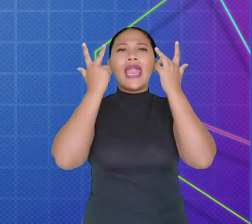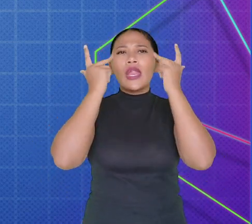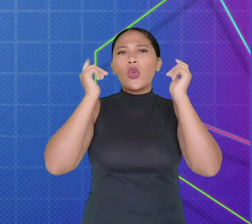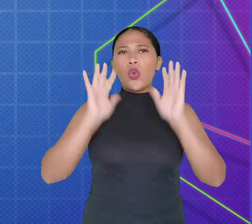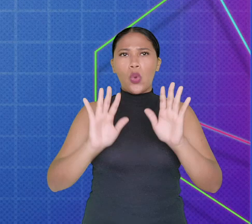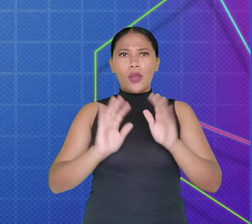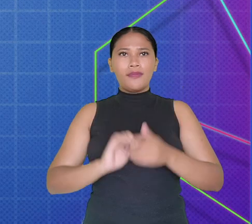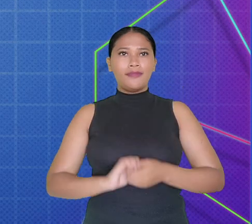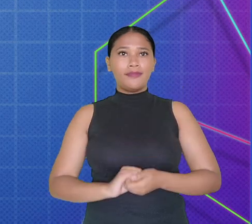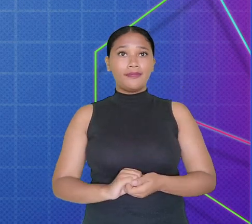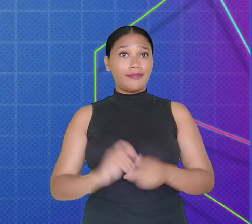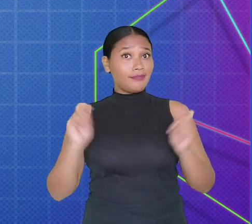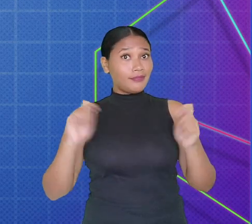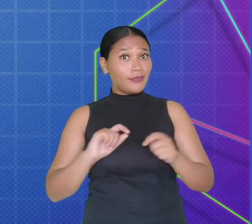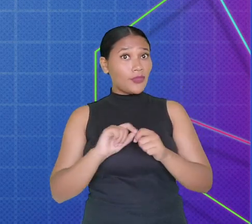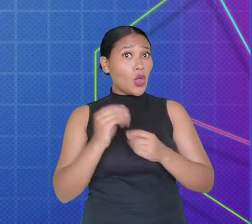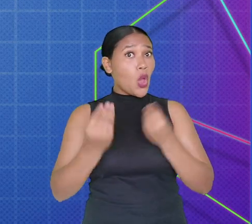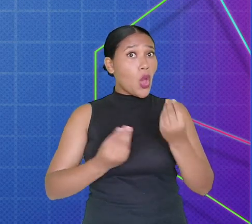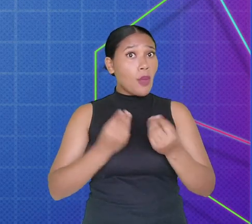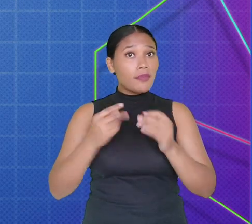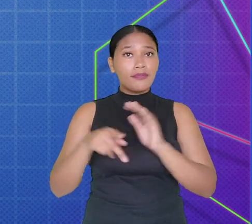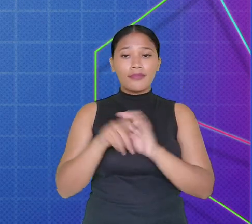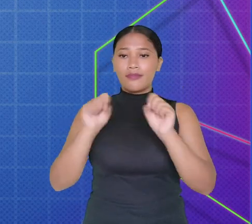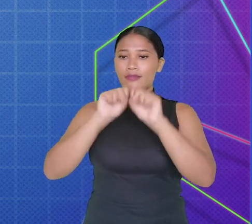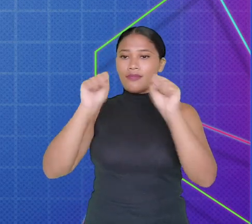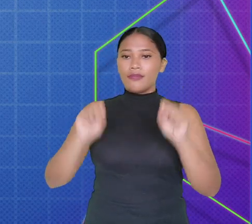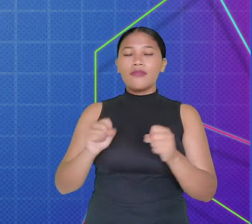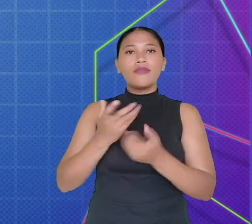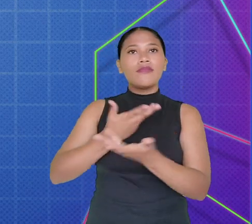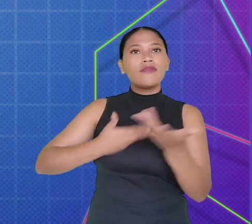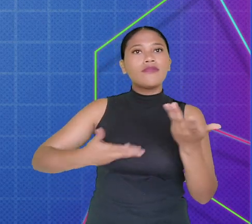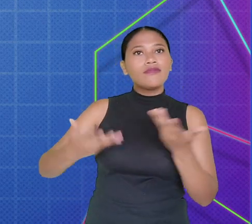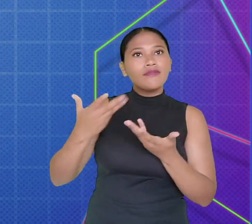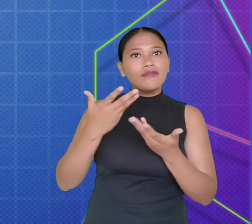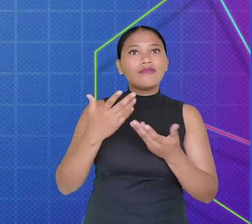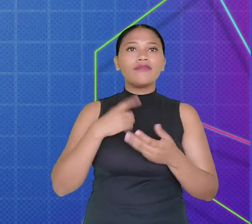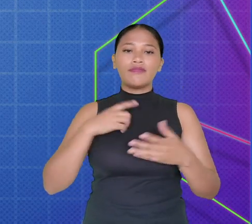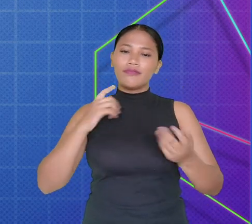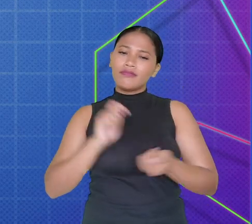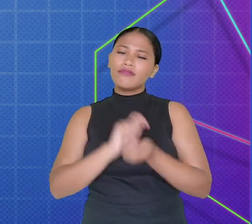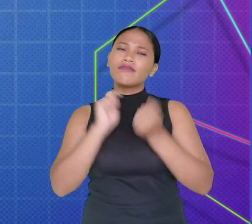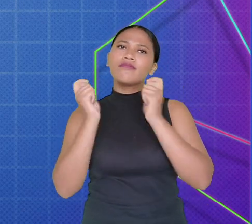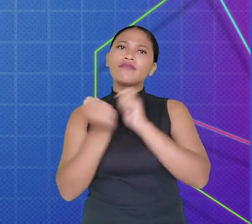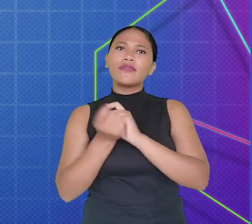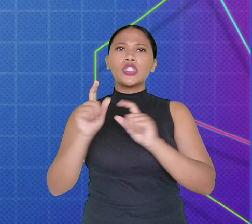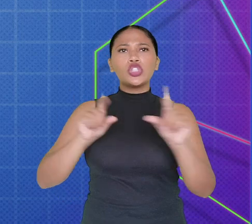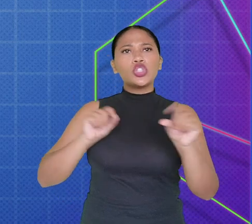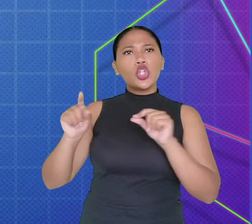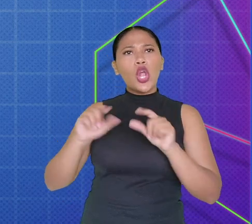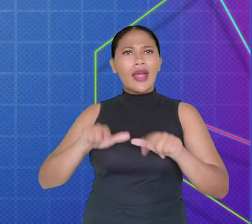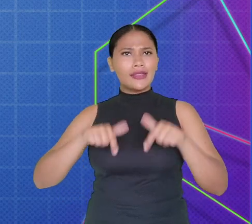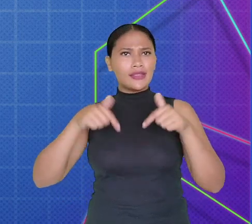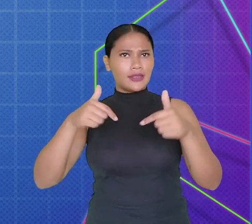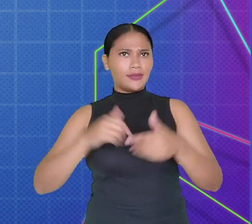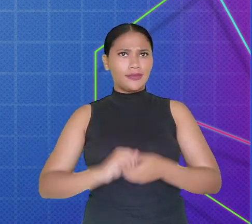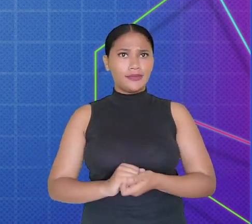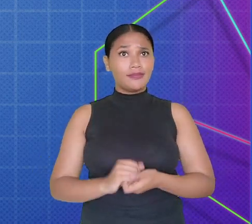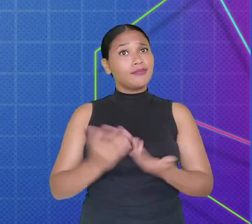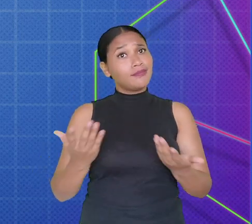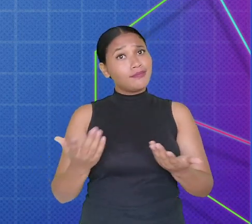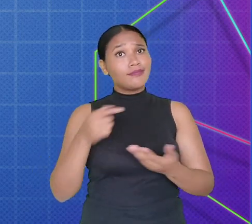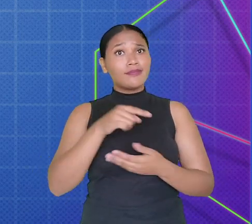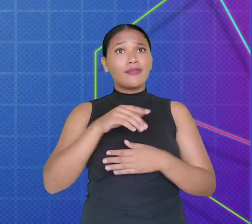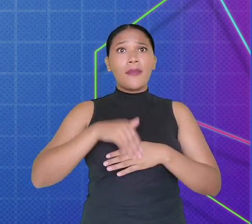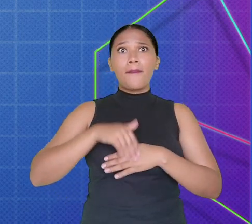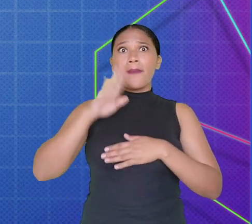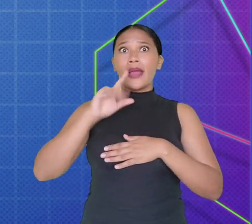mais sutil e natural. Isso pode ser feito através de sistemas de diálogo dinâmico que se adaptam às escolhas e ações do